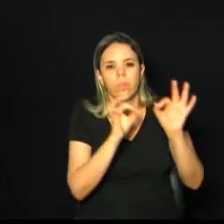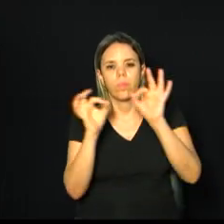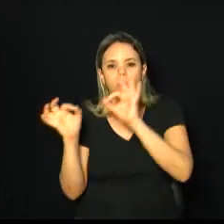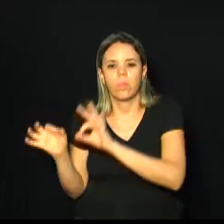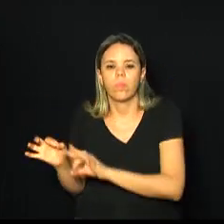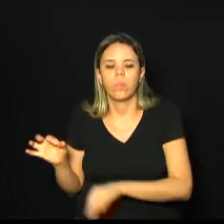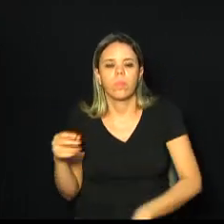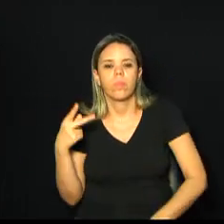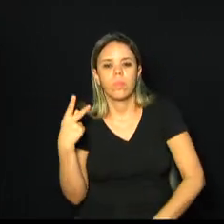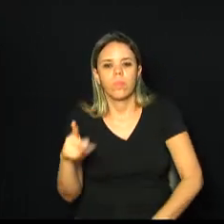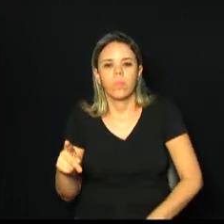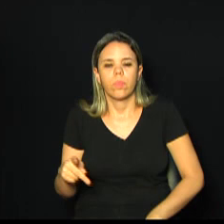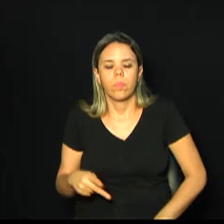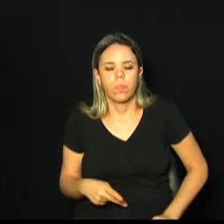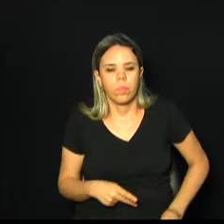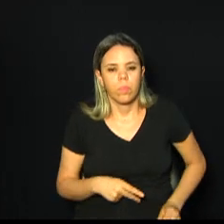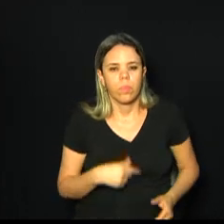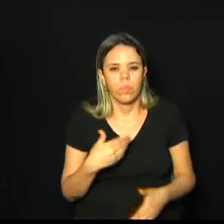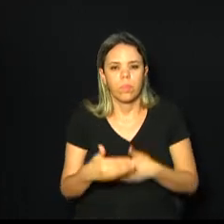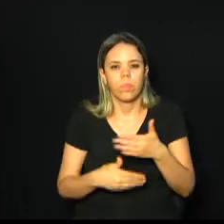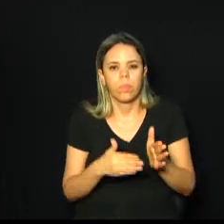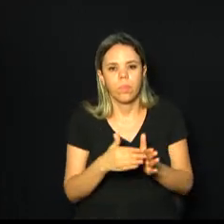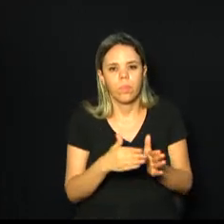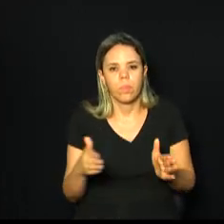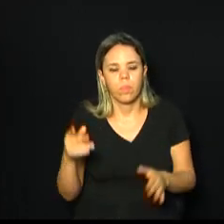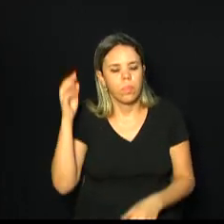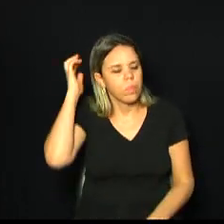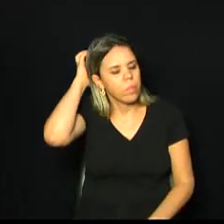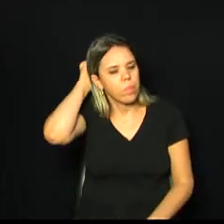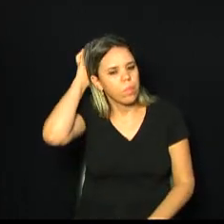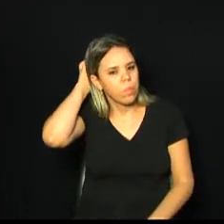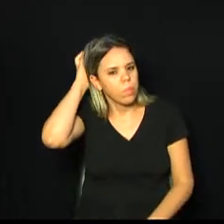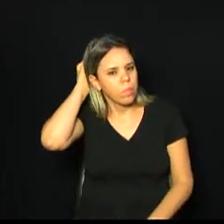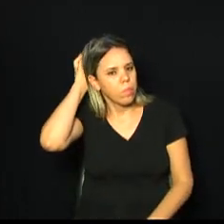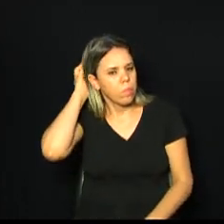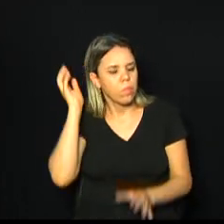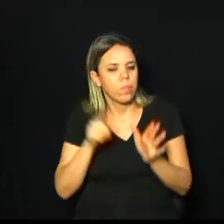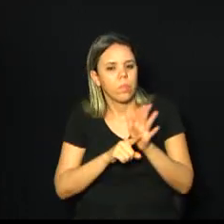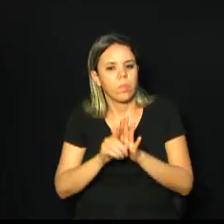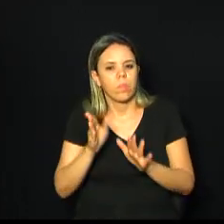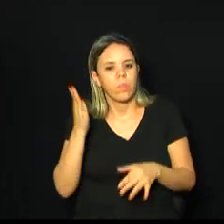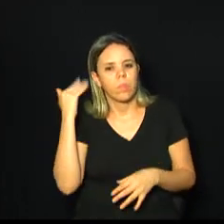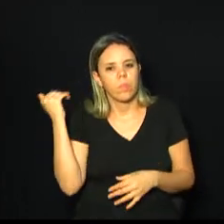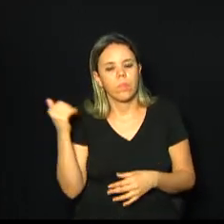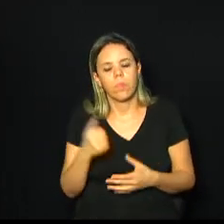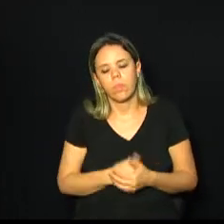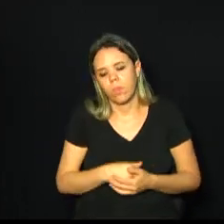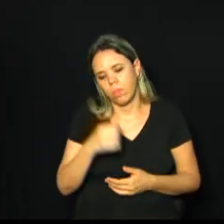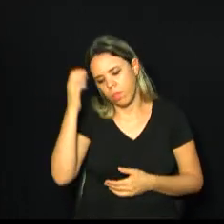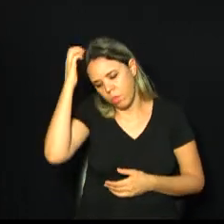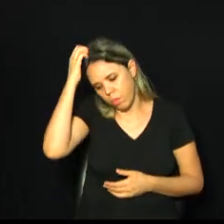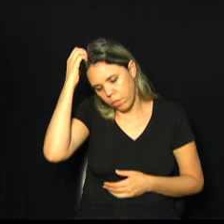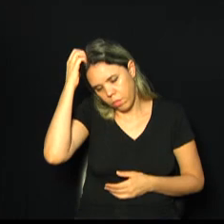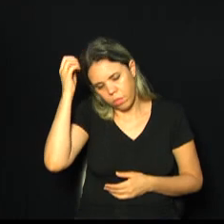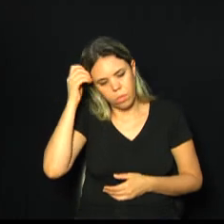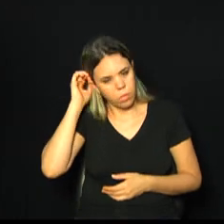o seu andamento, a sua navegação. Já é conhecido o cookie. E